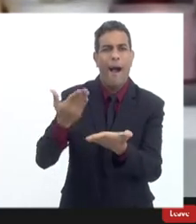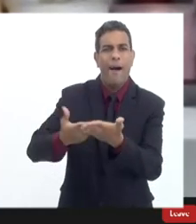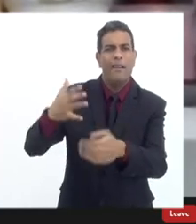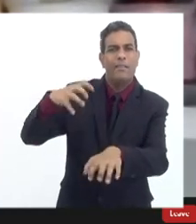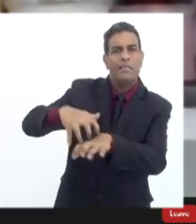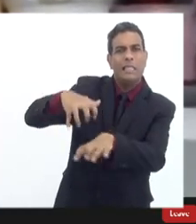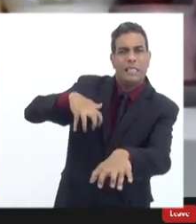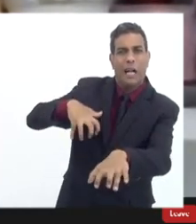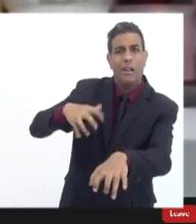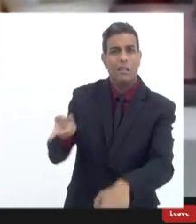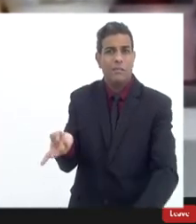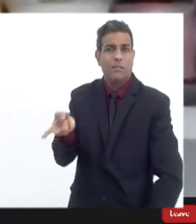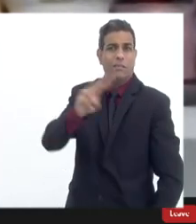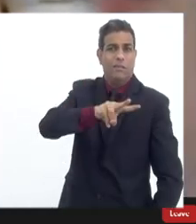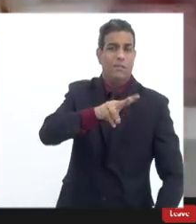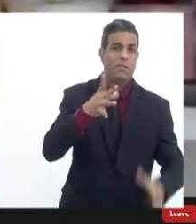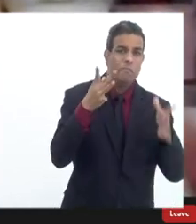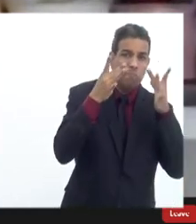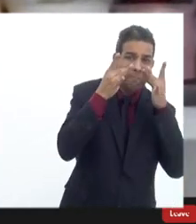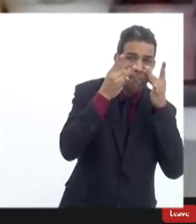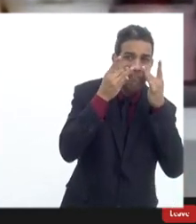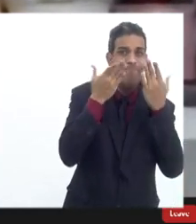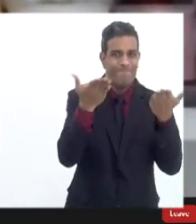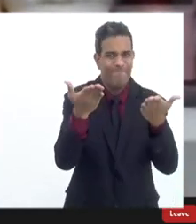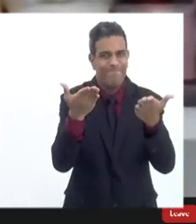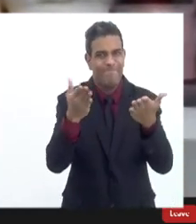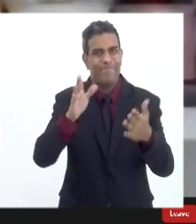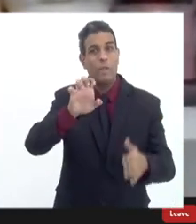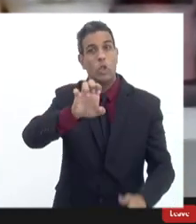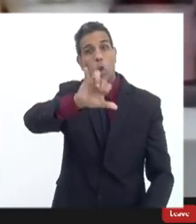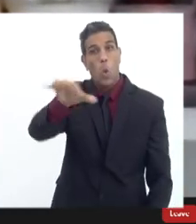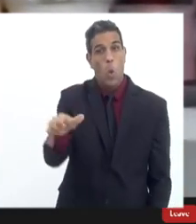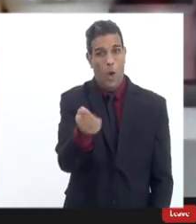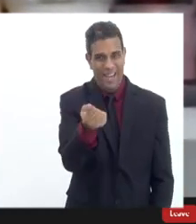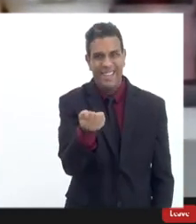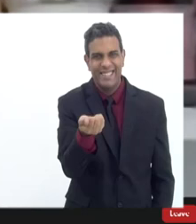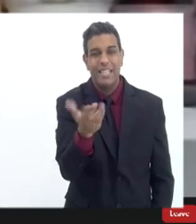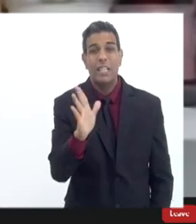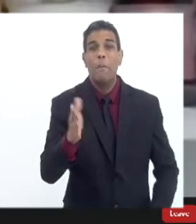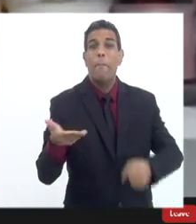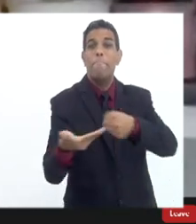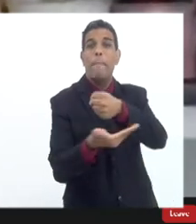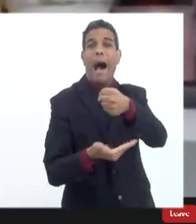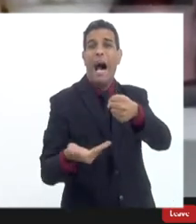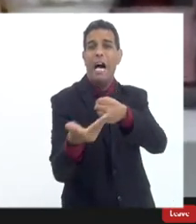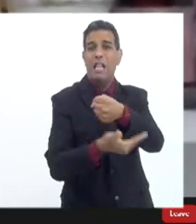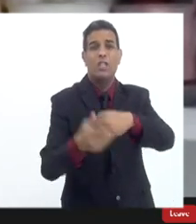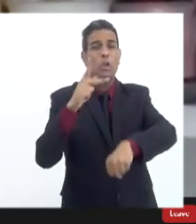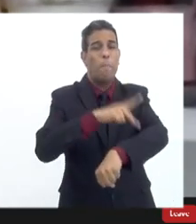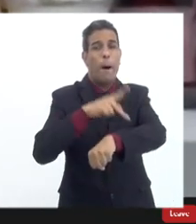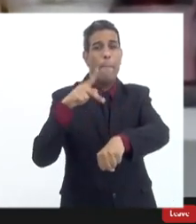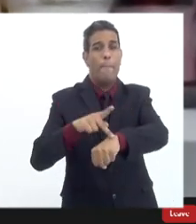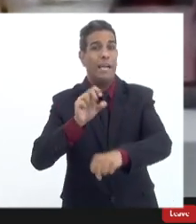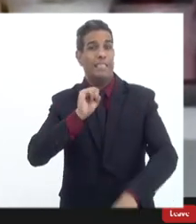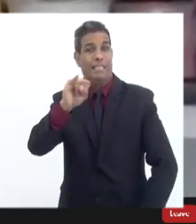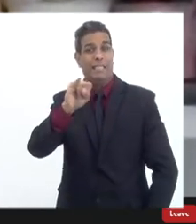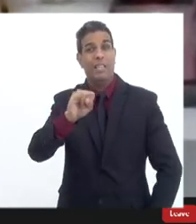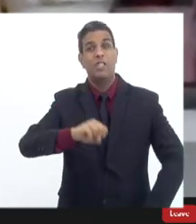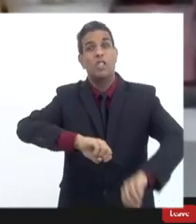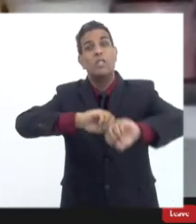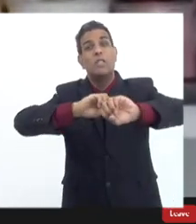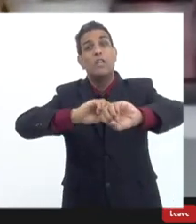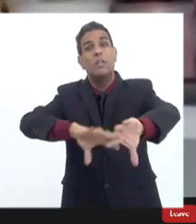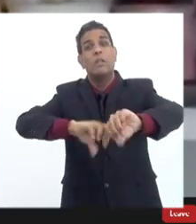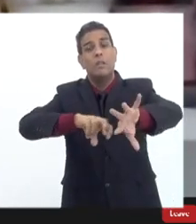vou usar um exemplo da educação de jovens e adultos, assim, um clássico, estou vendo também a Alessandra Nicodemus aqui, se o que a gente vai ensinar é